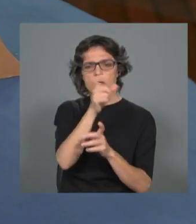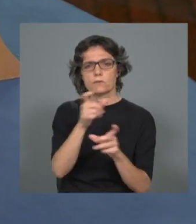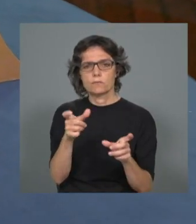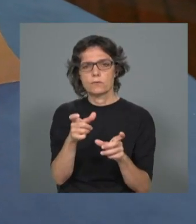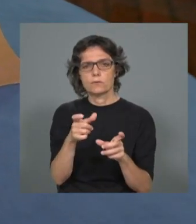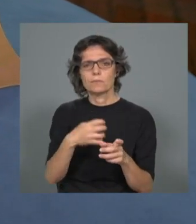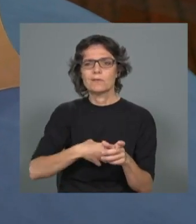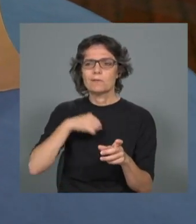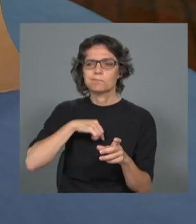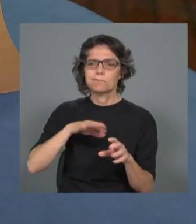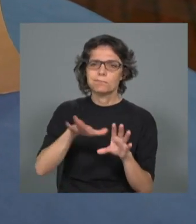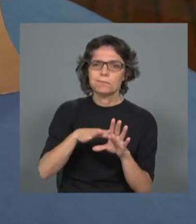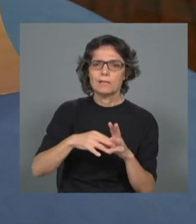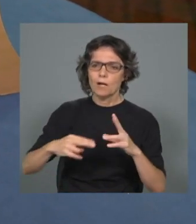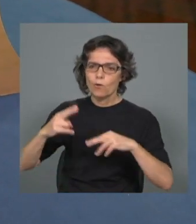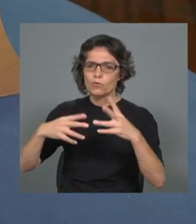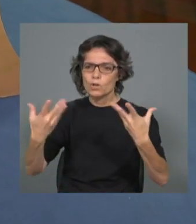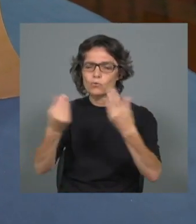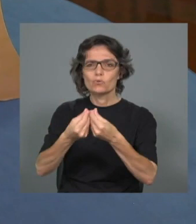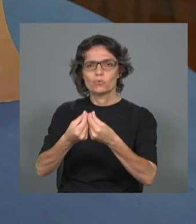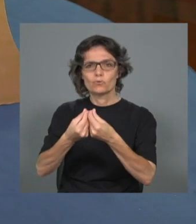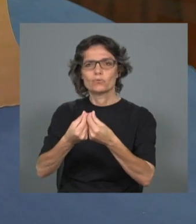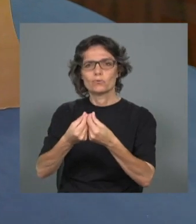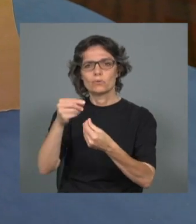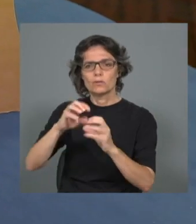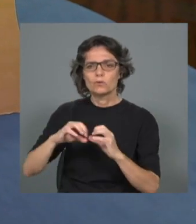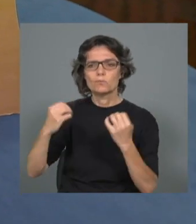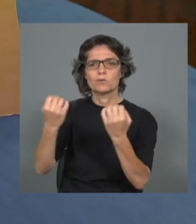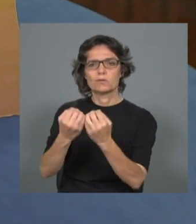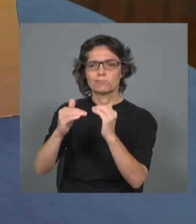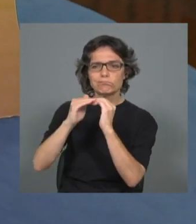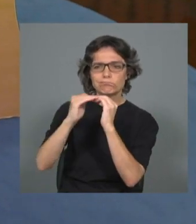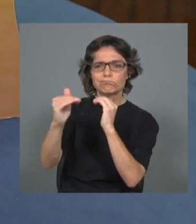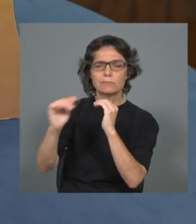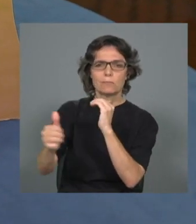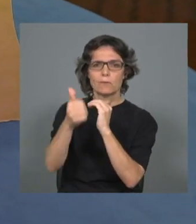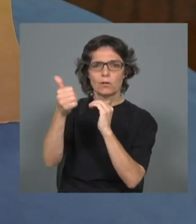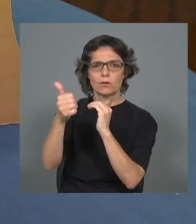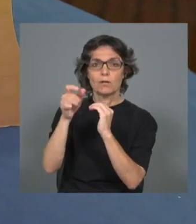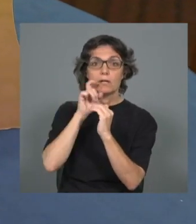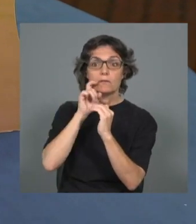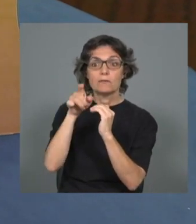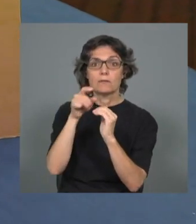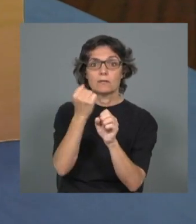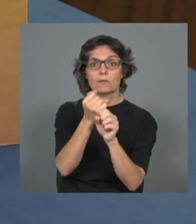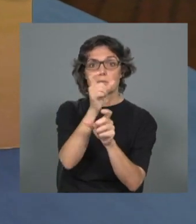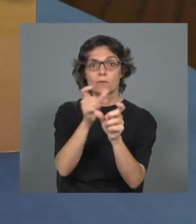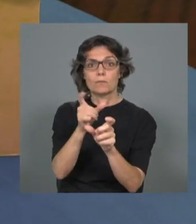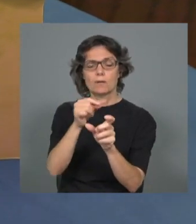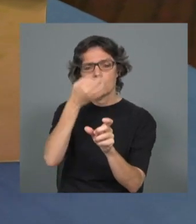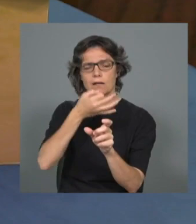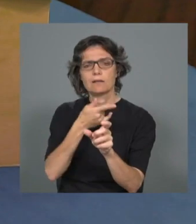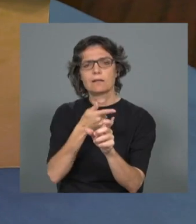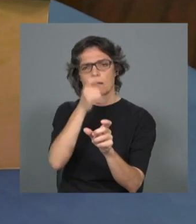participantes a construir uma sociedade melhor e diferente como trabalhadores, mas com dignidade,